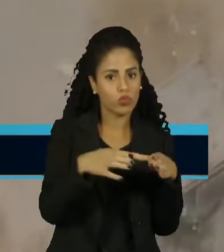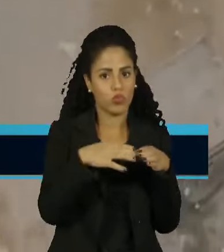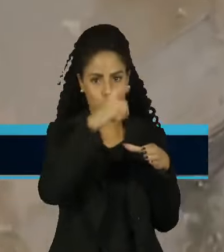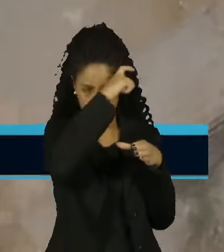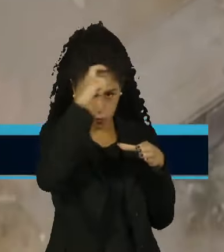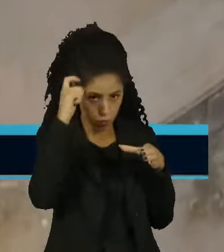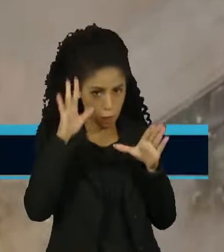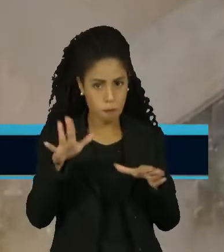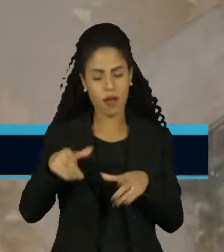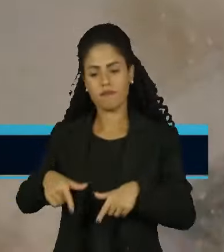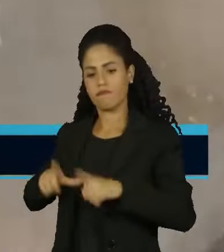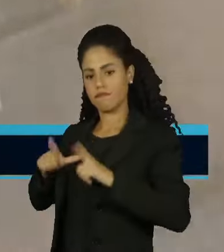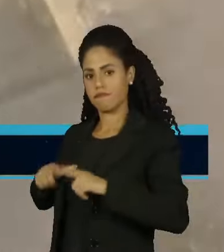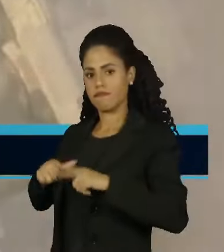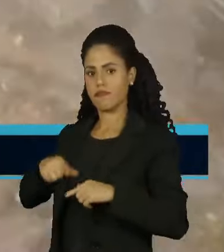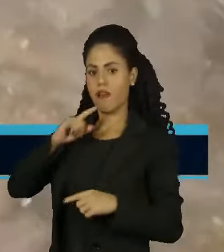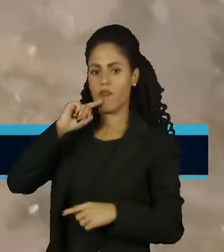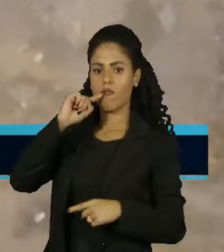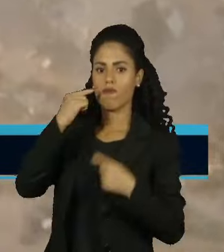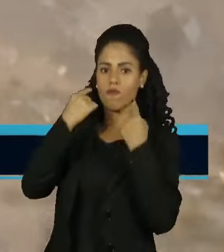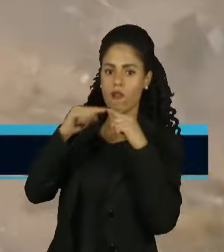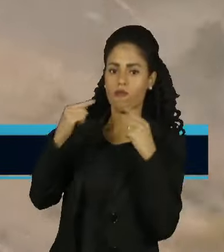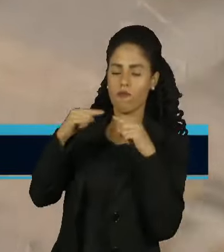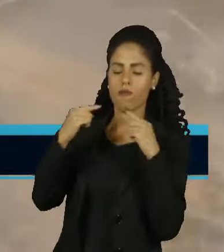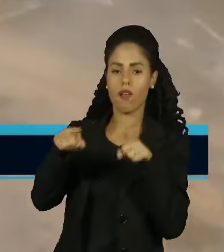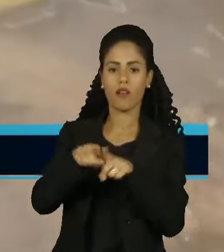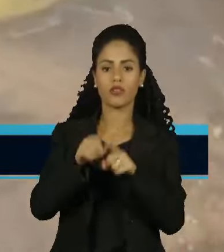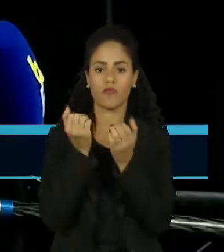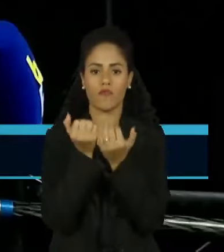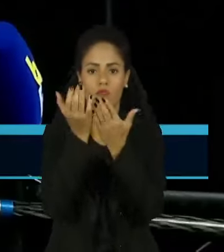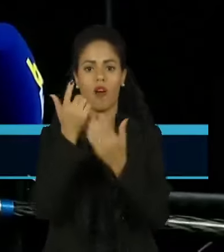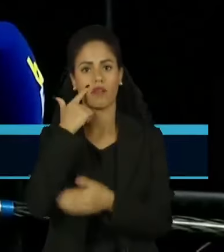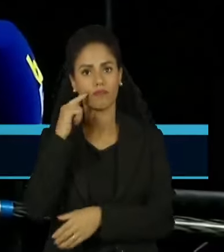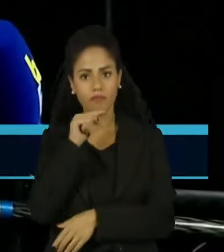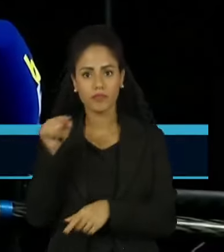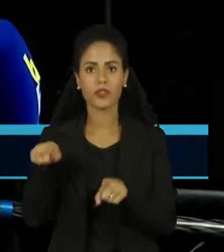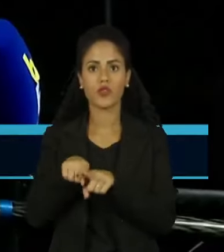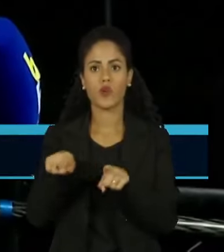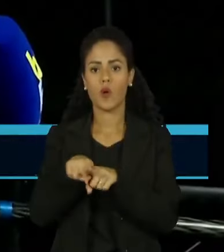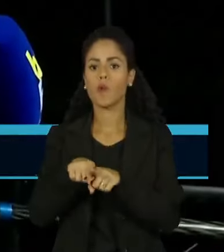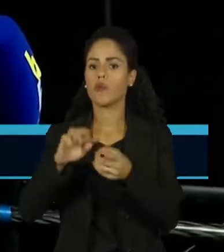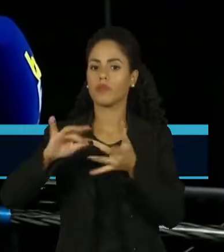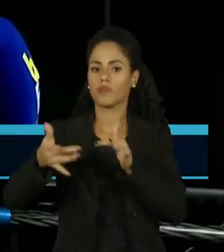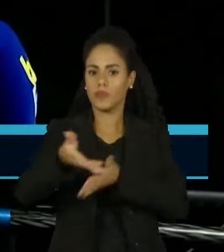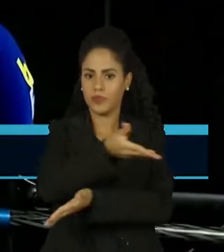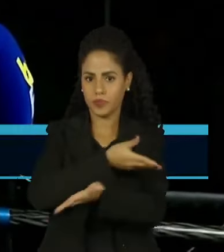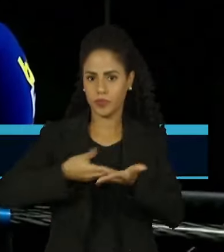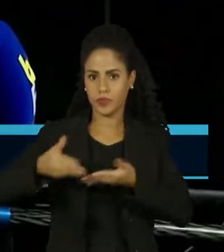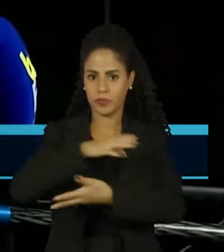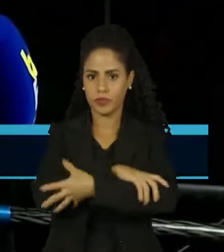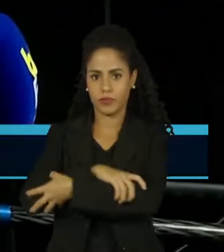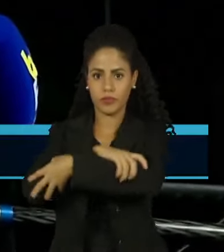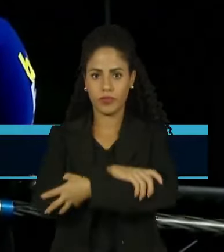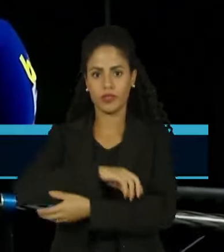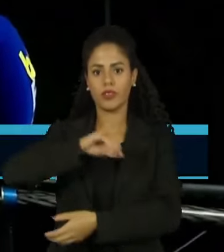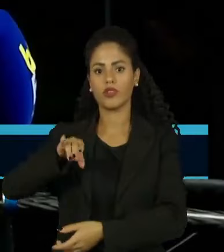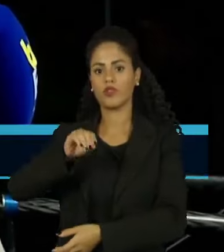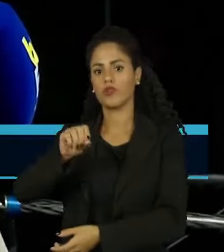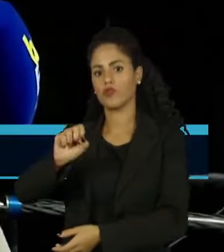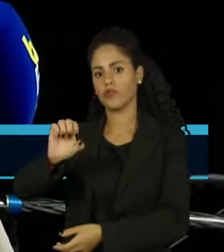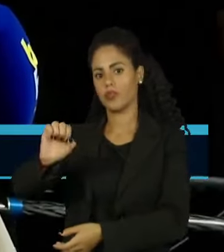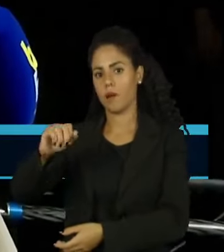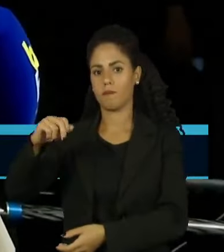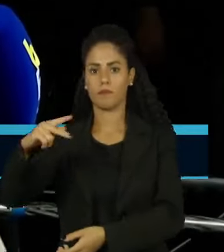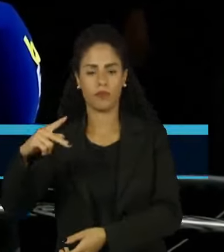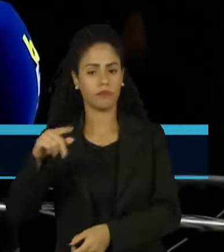israelense em rafá recebeu críticas da Comunidade Internacional o chefe da diplomacia da União Europeia josepe Borel disse